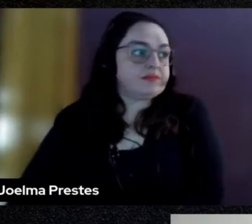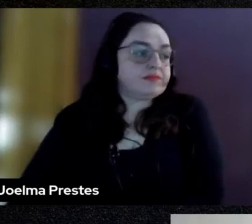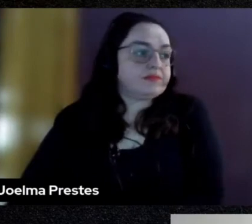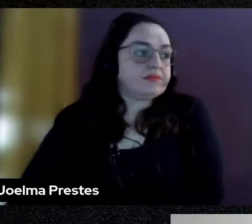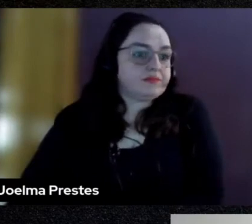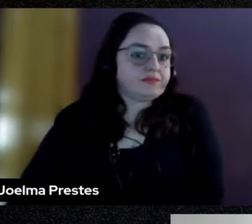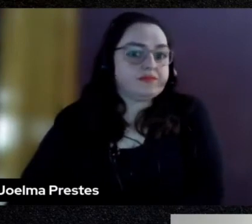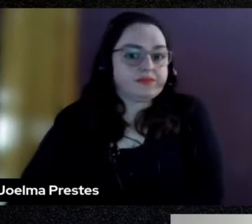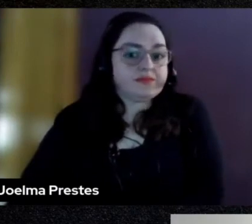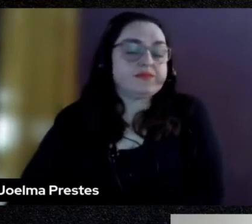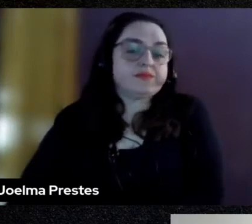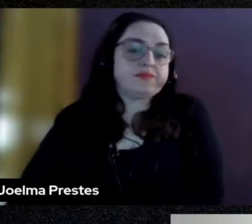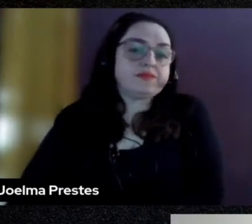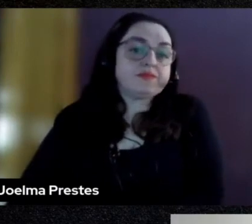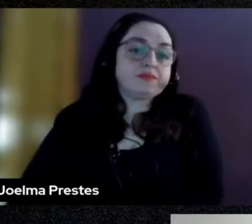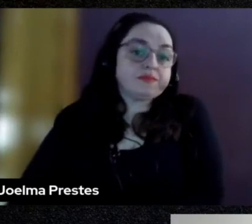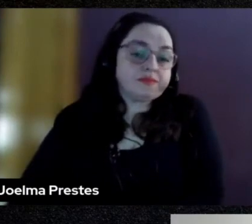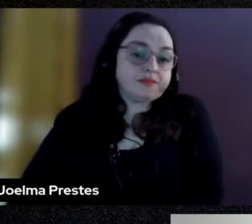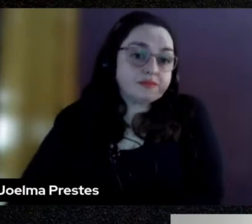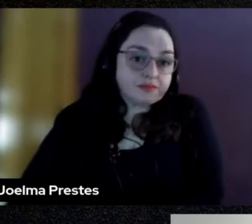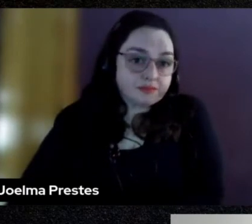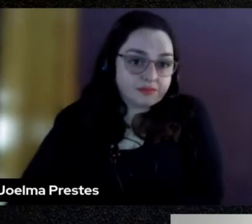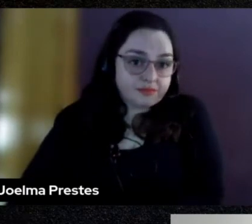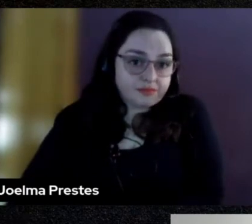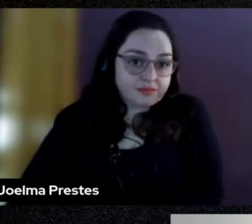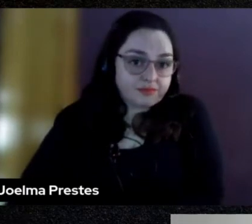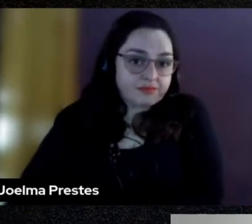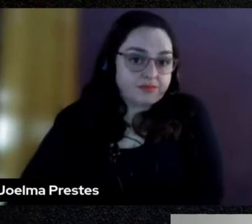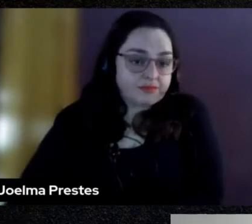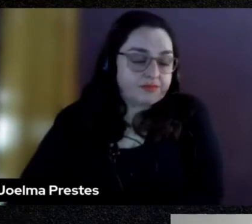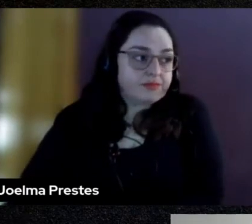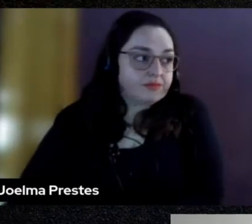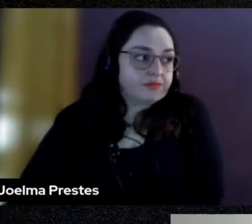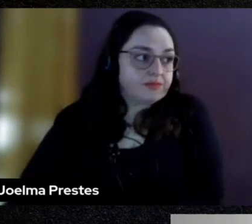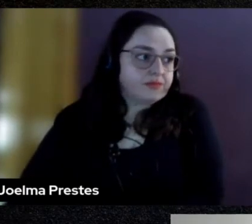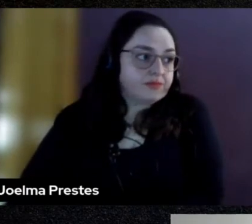ali já subiu o nível de criticidade daquele bug. Legal.